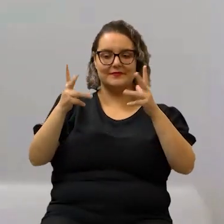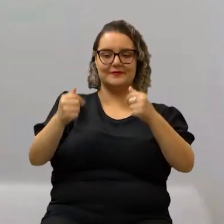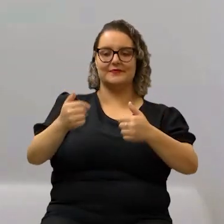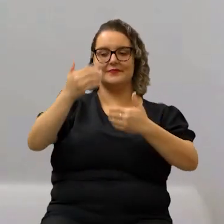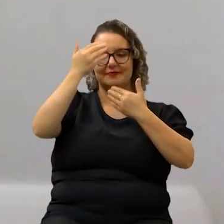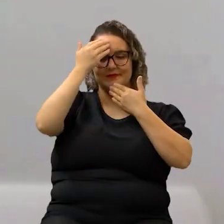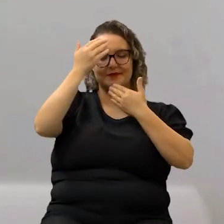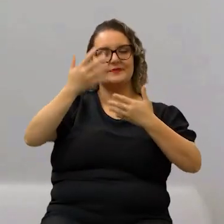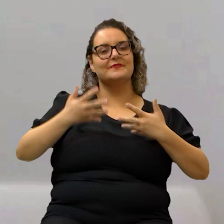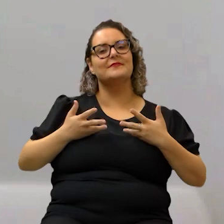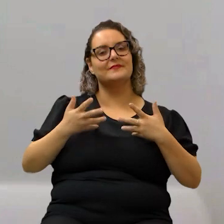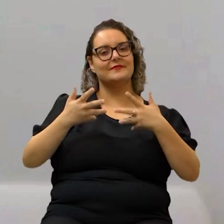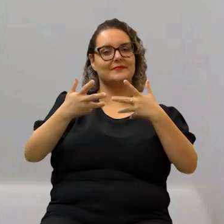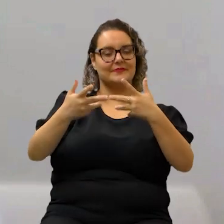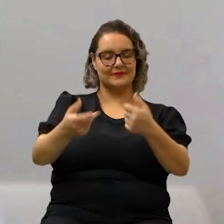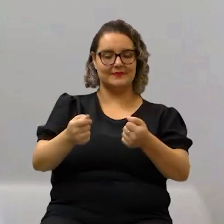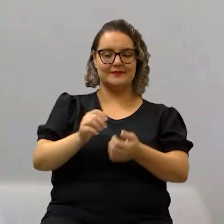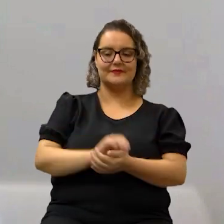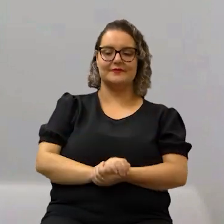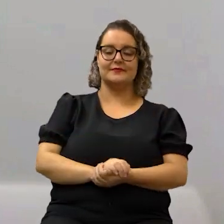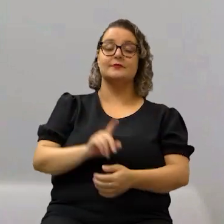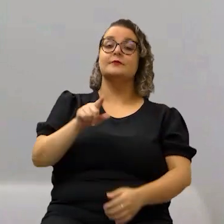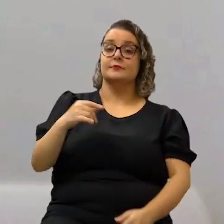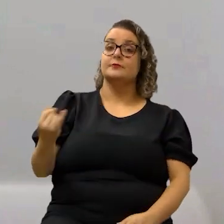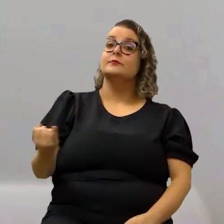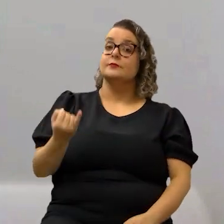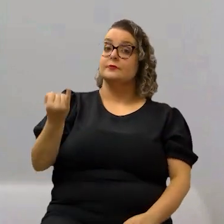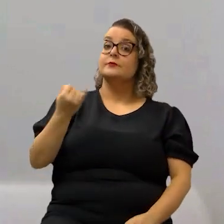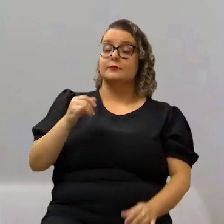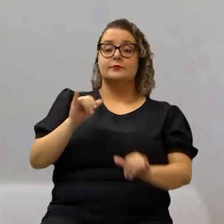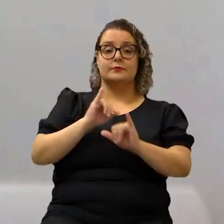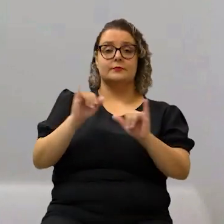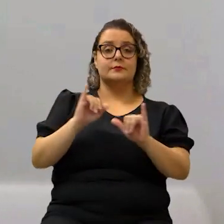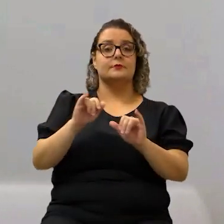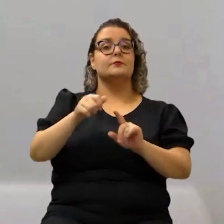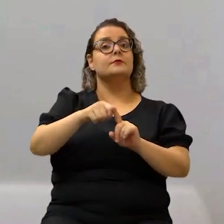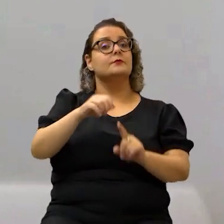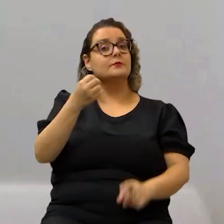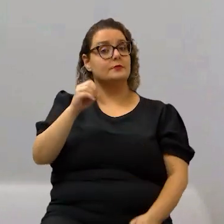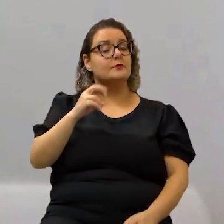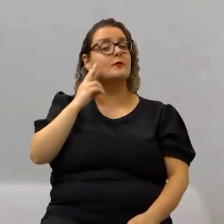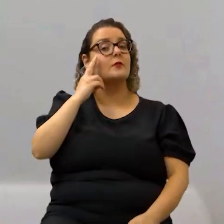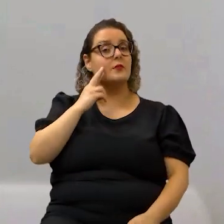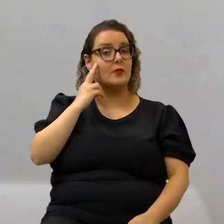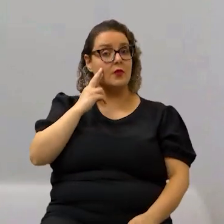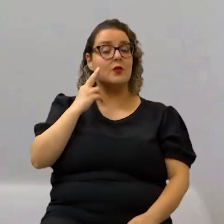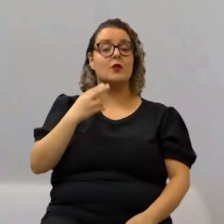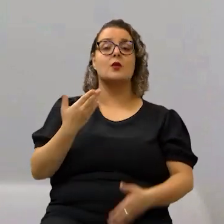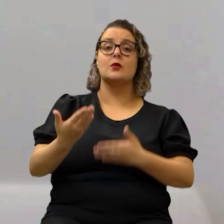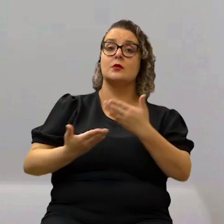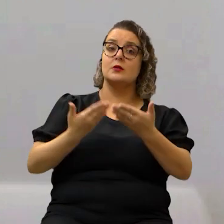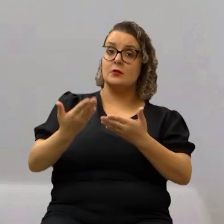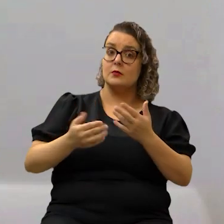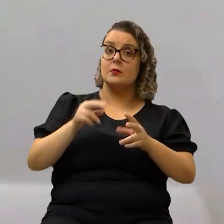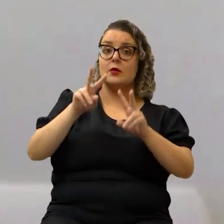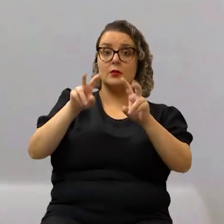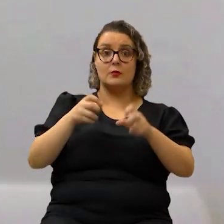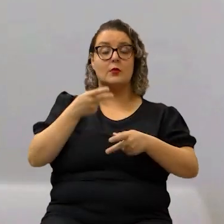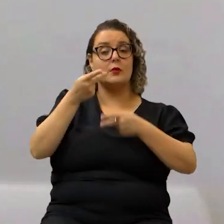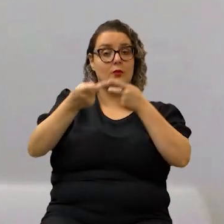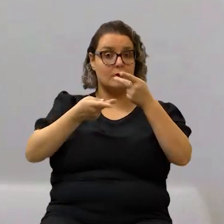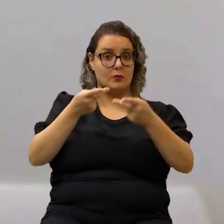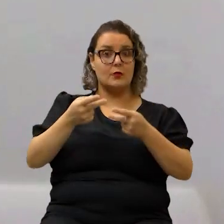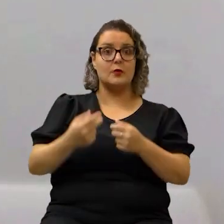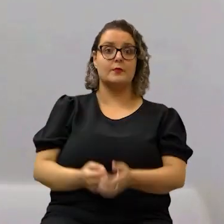Olá a todos, eu agradeço o convite. É muito importante essa campanha do Outubro Rosa e serve para a gente conversar